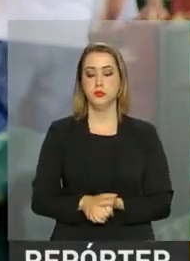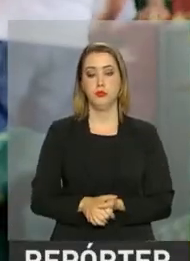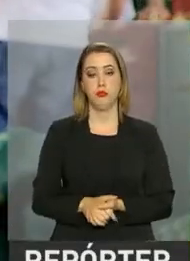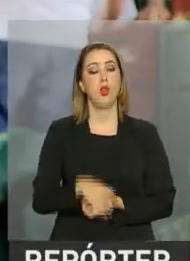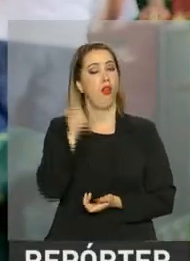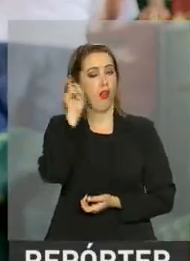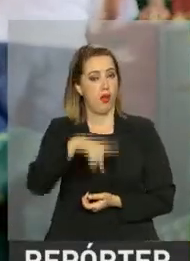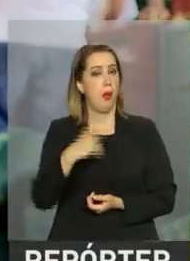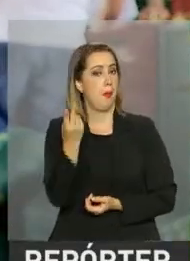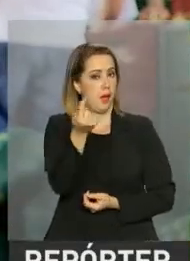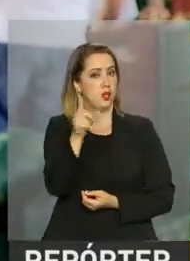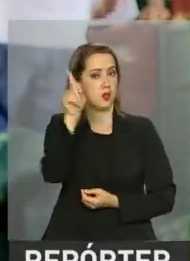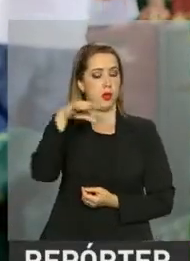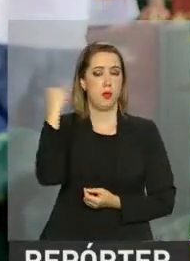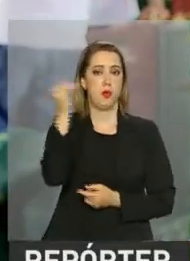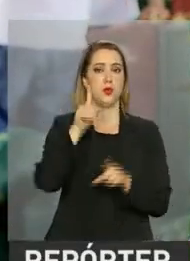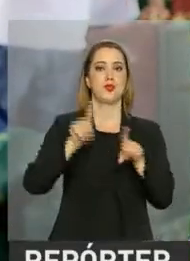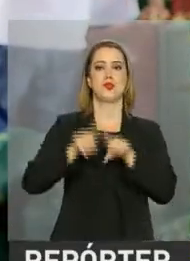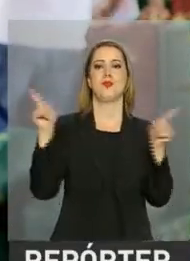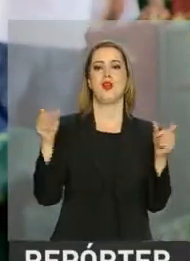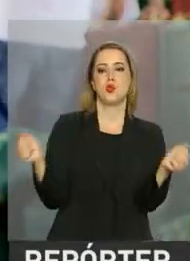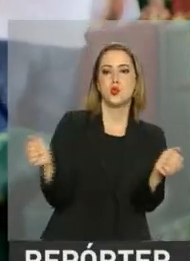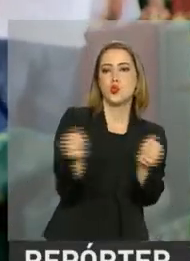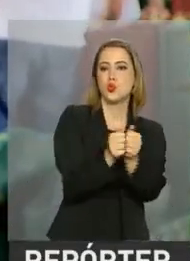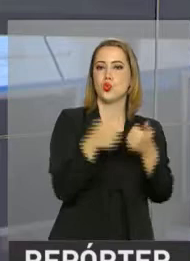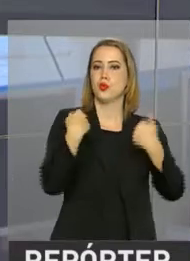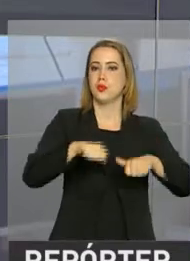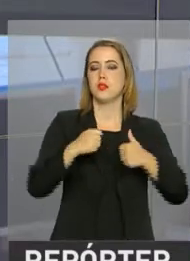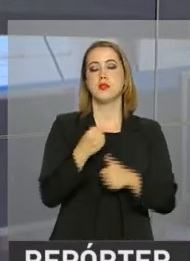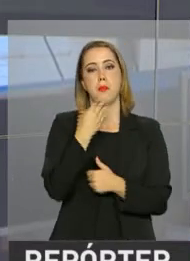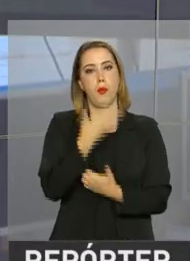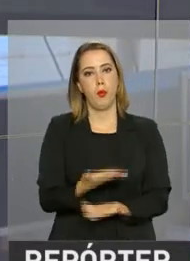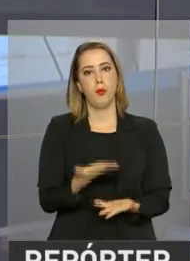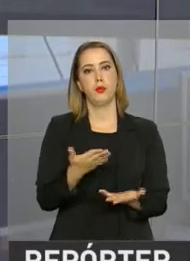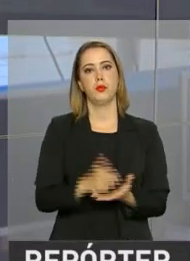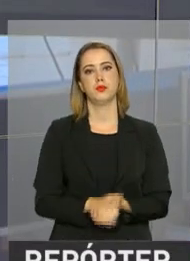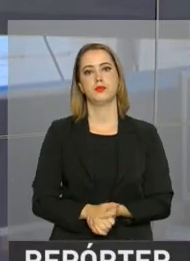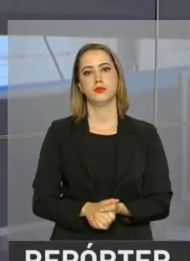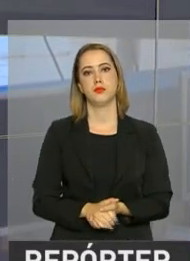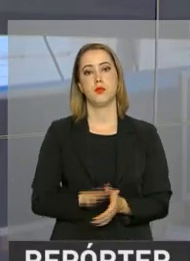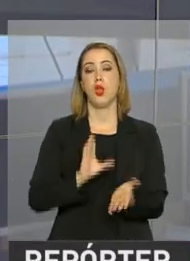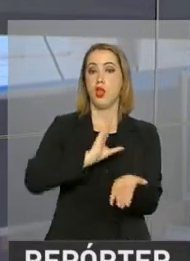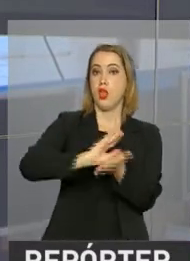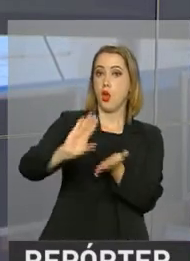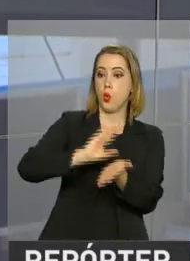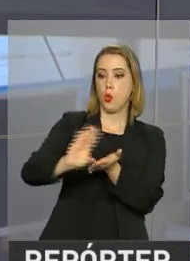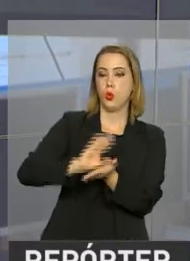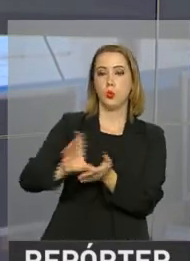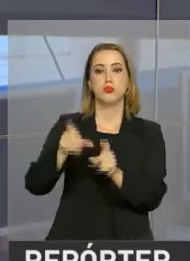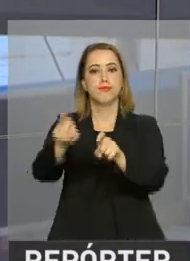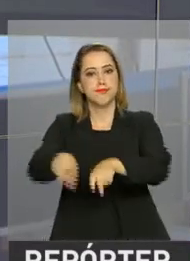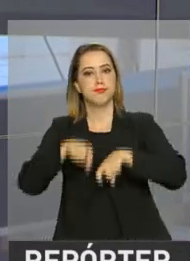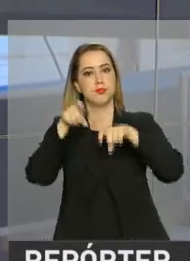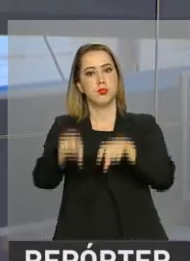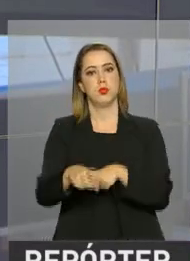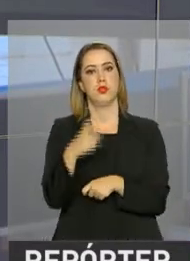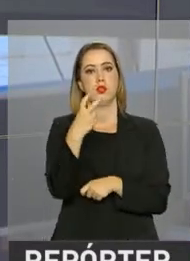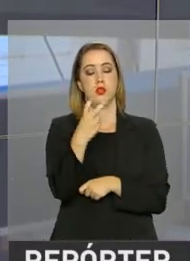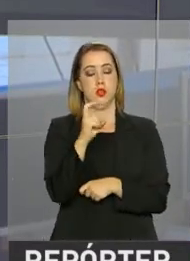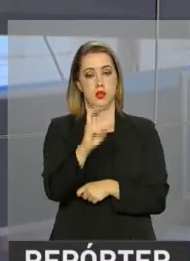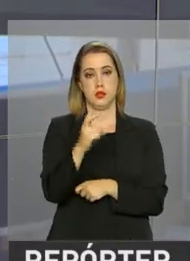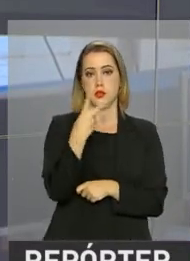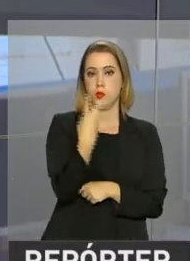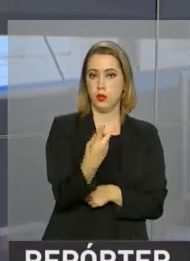mas junto com o preço tem padrão de qualidade mais recursos para o campo 52 milhões de